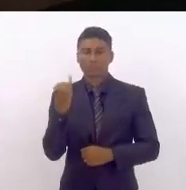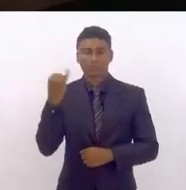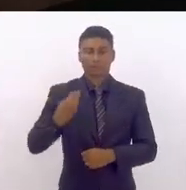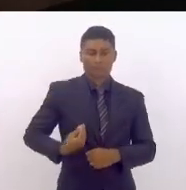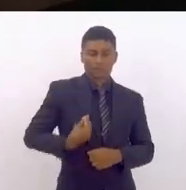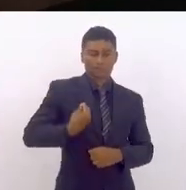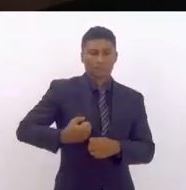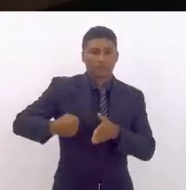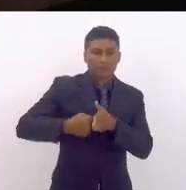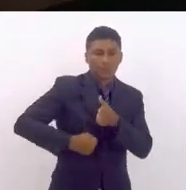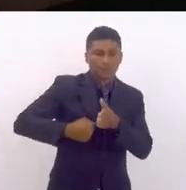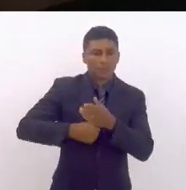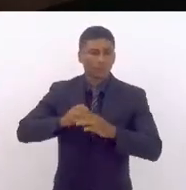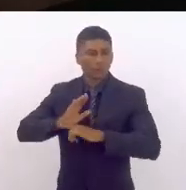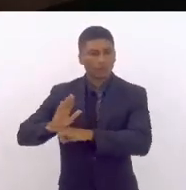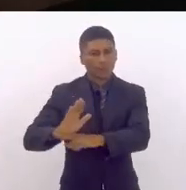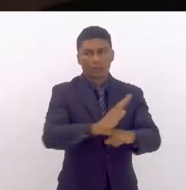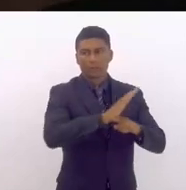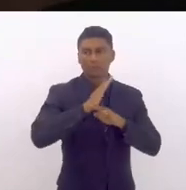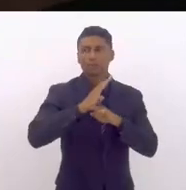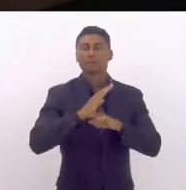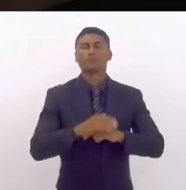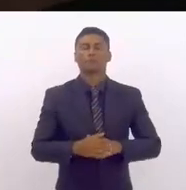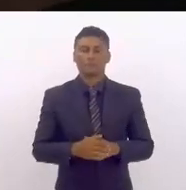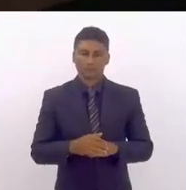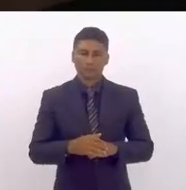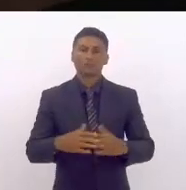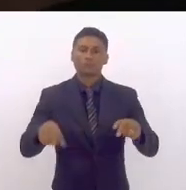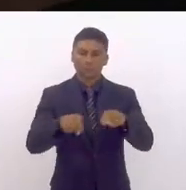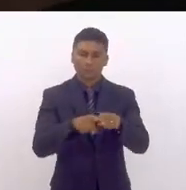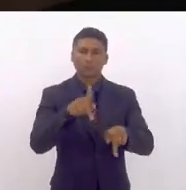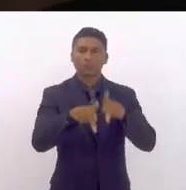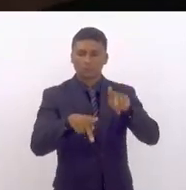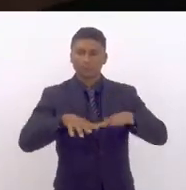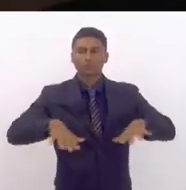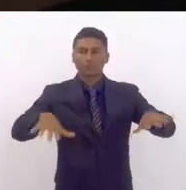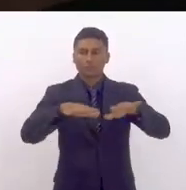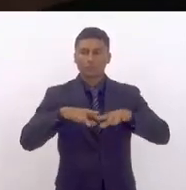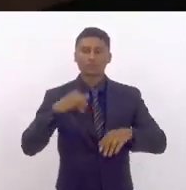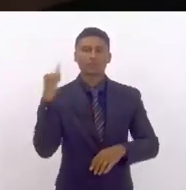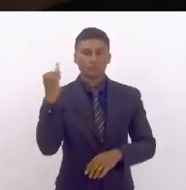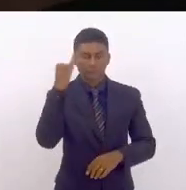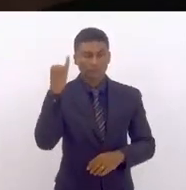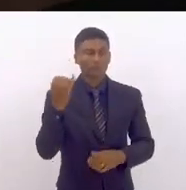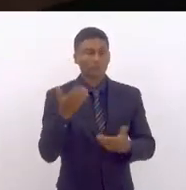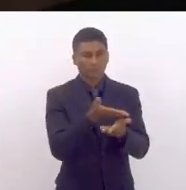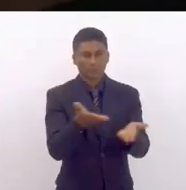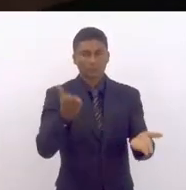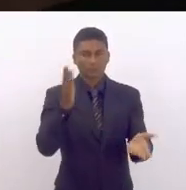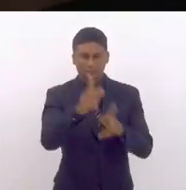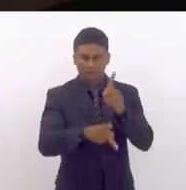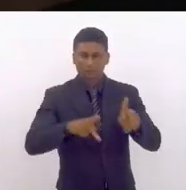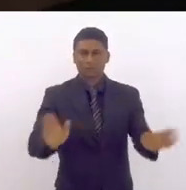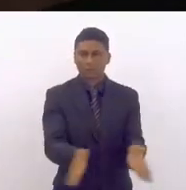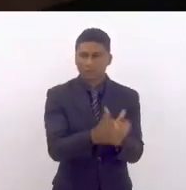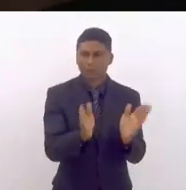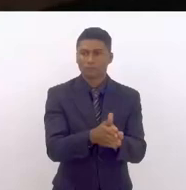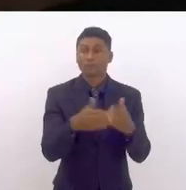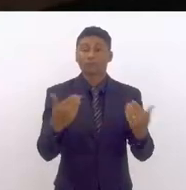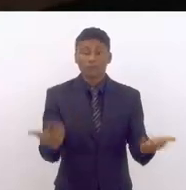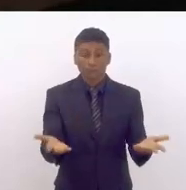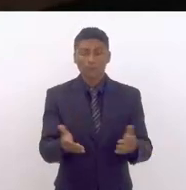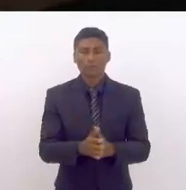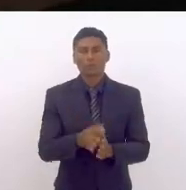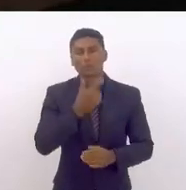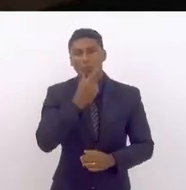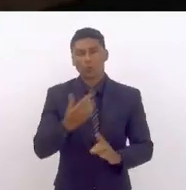pela possibilidade de reconhecimento da população, em especial a população mais pobre. E, nesse sentido, Tim Lopes